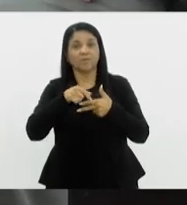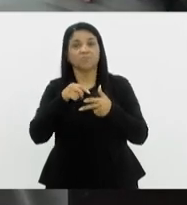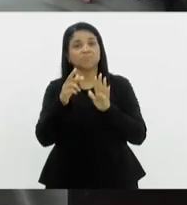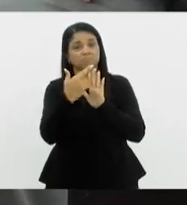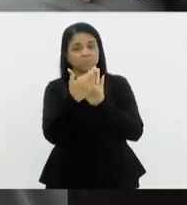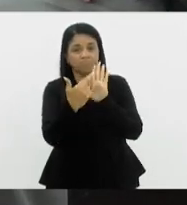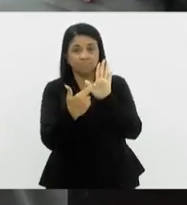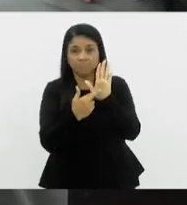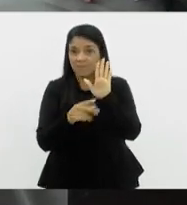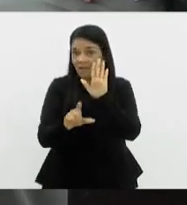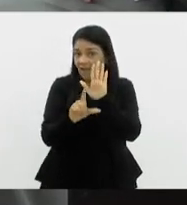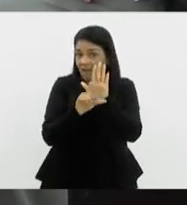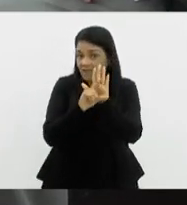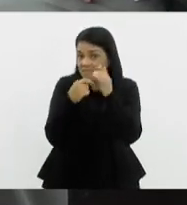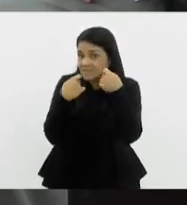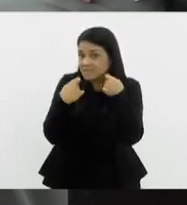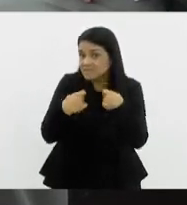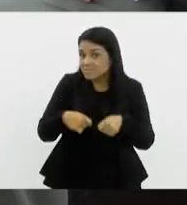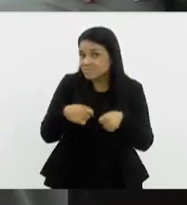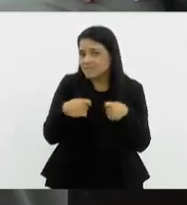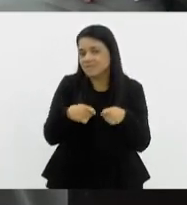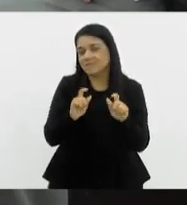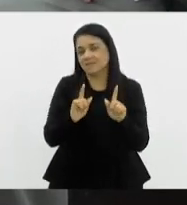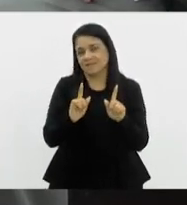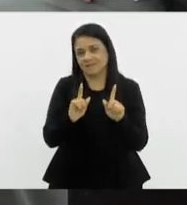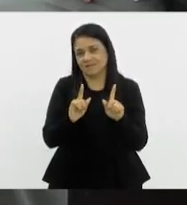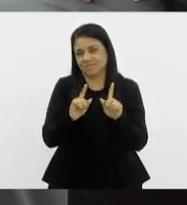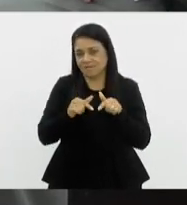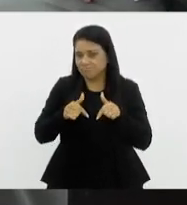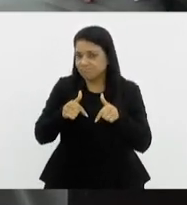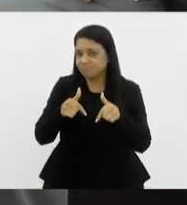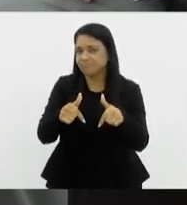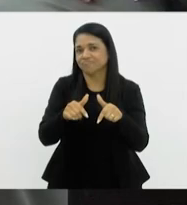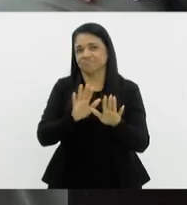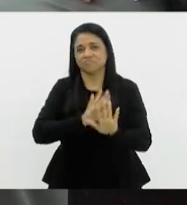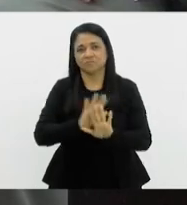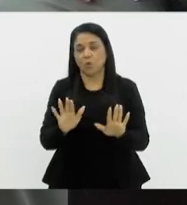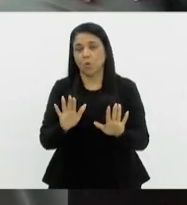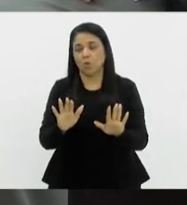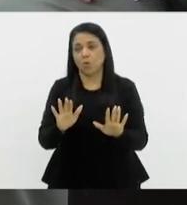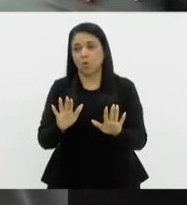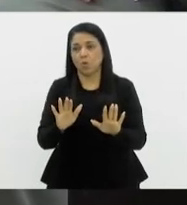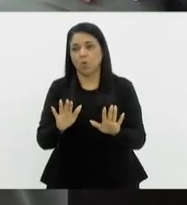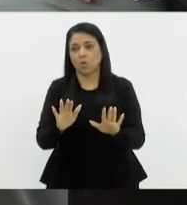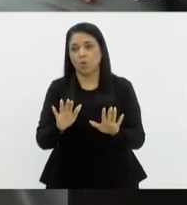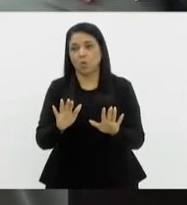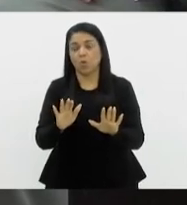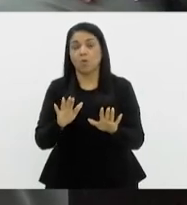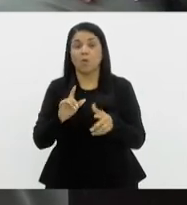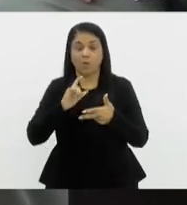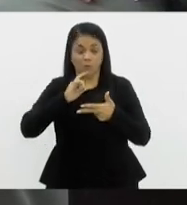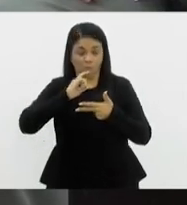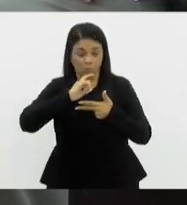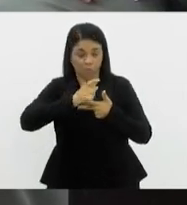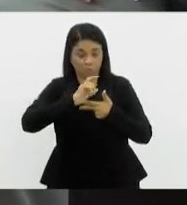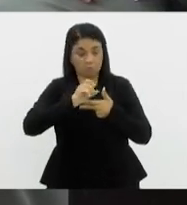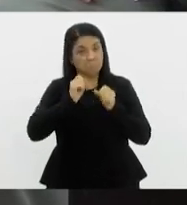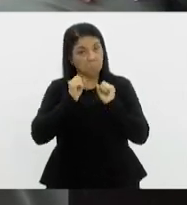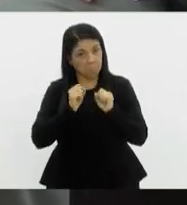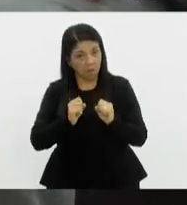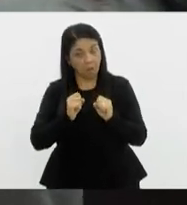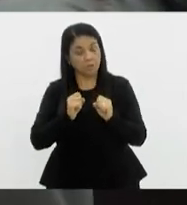presente lei, se necessário, para sua efetiva aplicação. Artigo 6º. O Poder Executivo tem poder